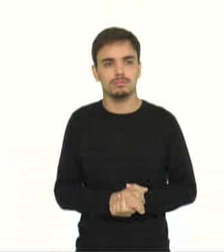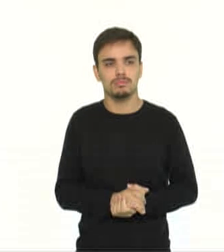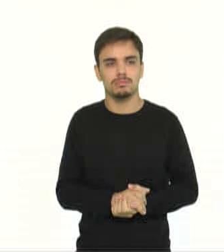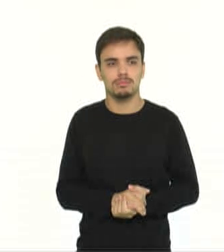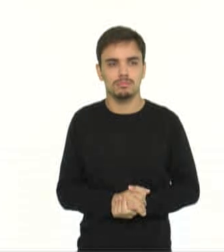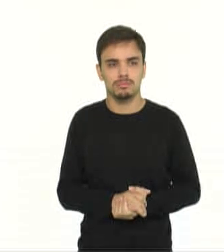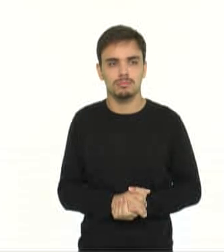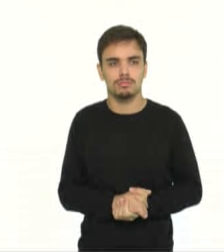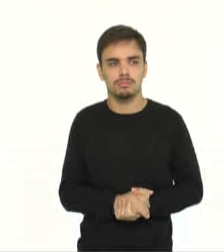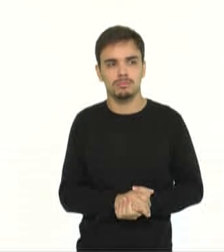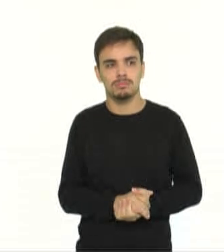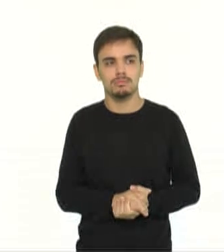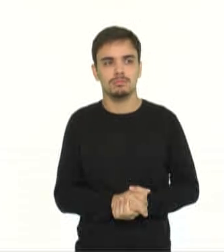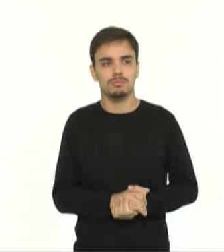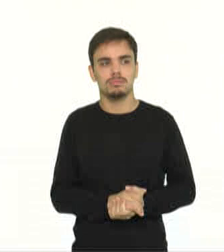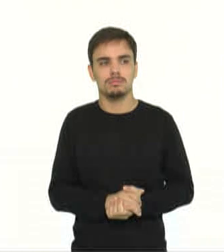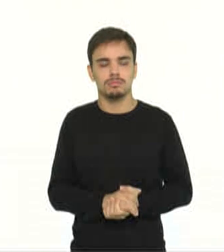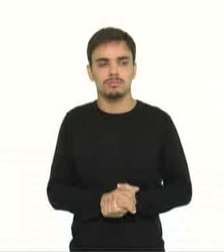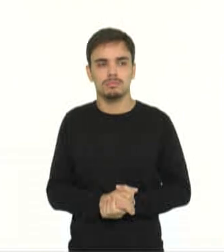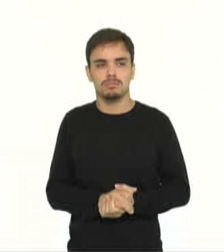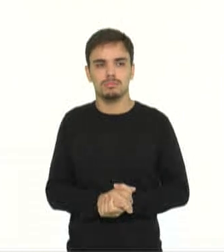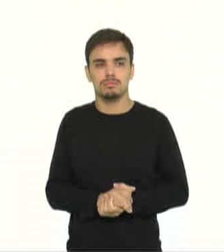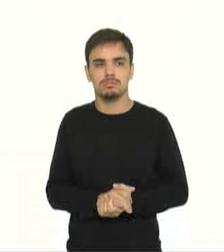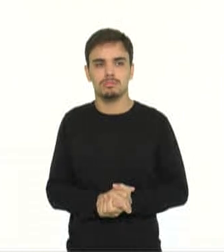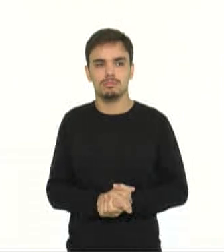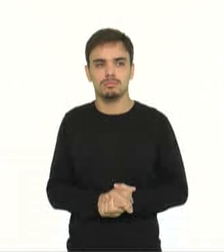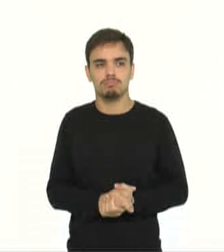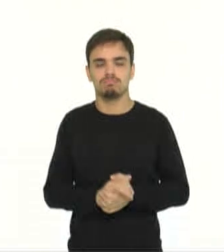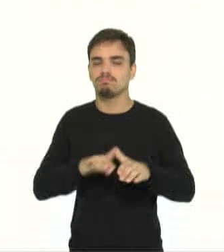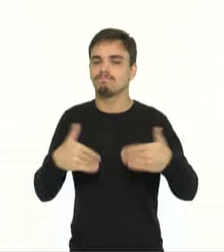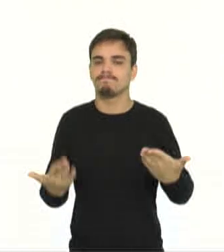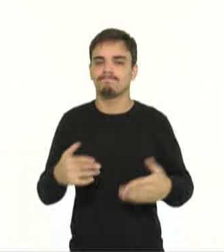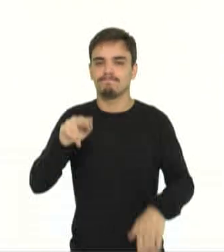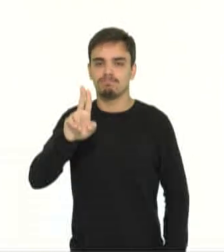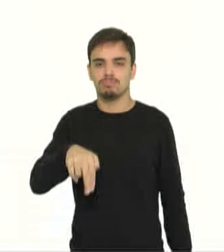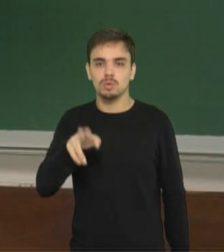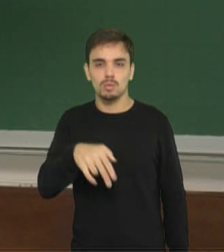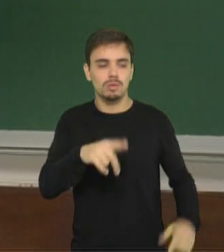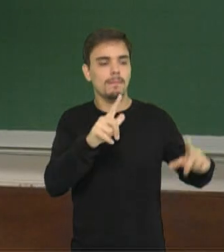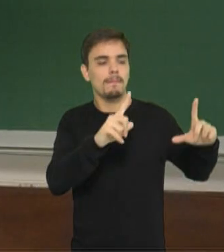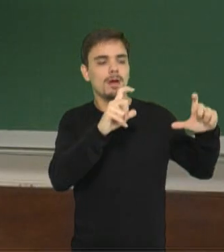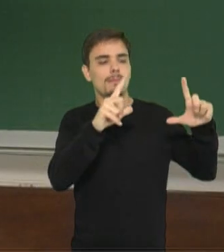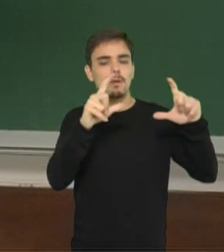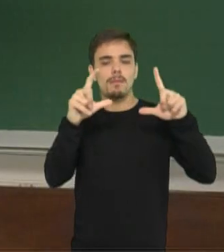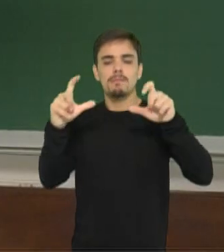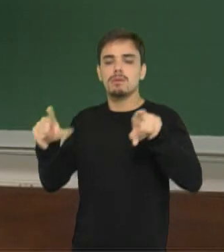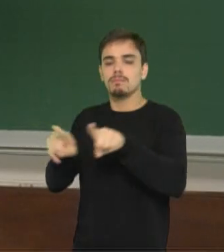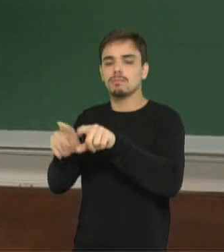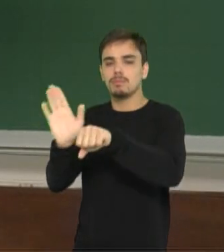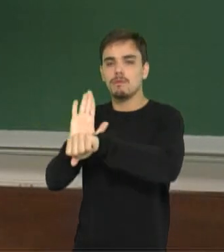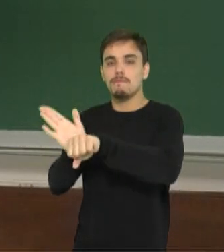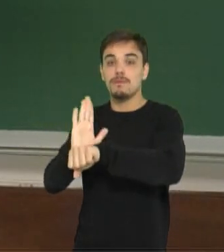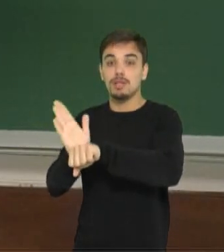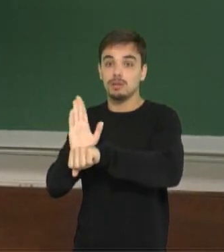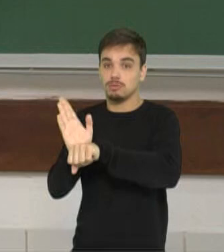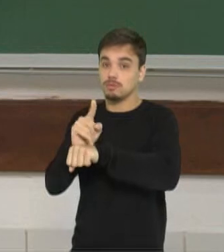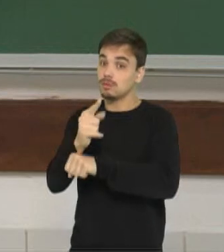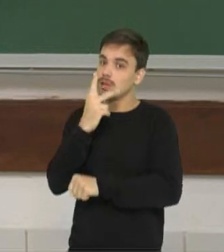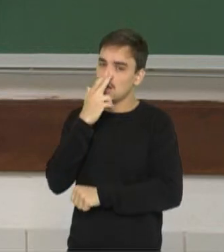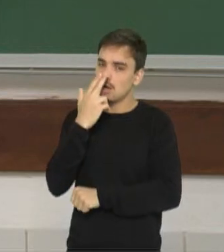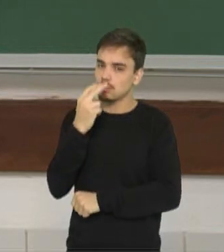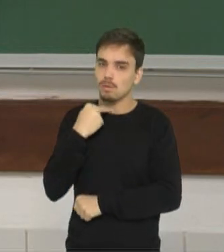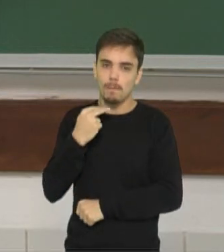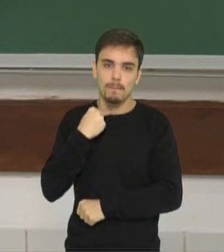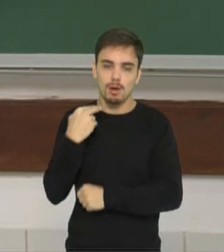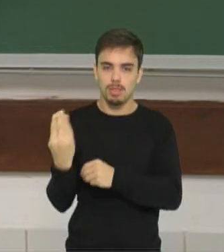yourself or your friends on your phone. Então, nunca tire fotos ou faça vídeos comprometedores que você acha que não